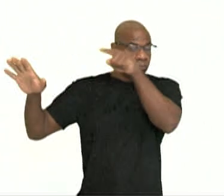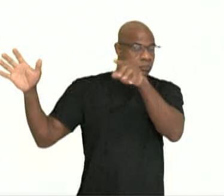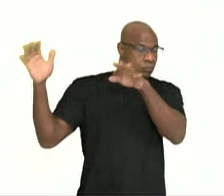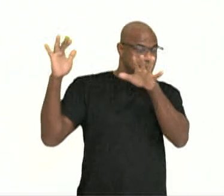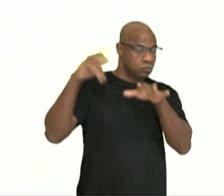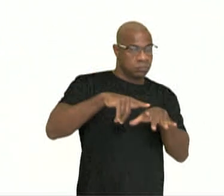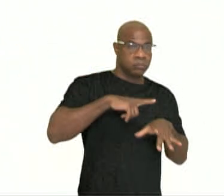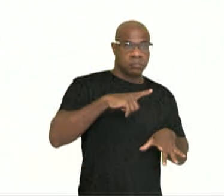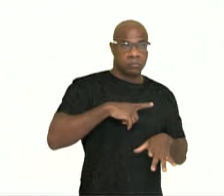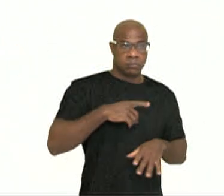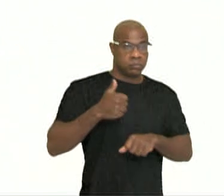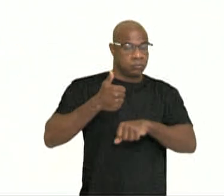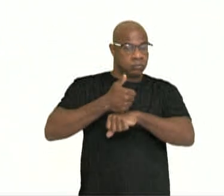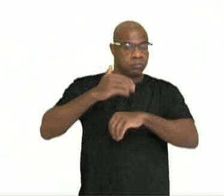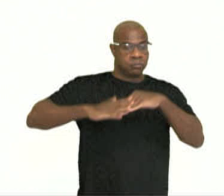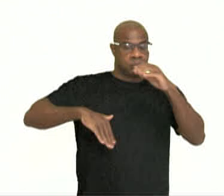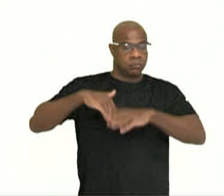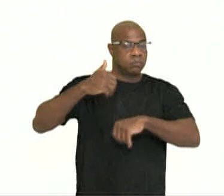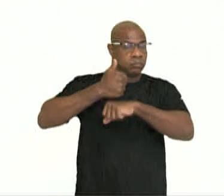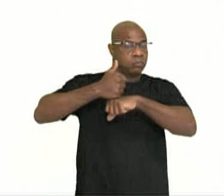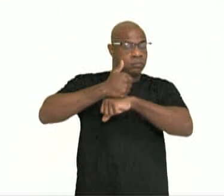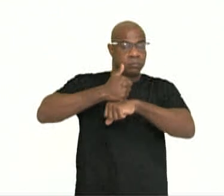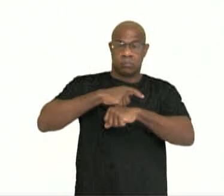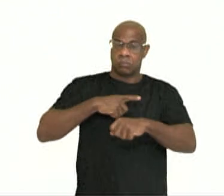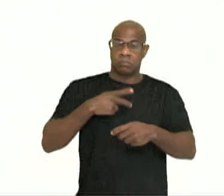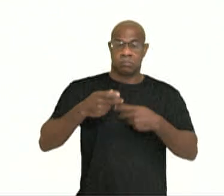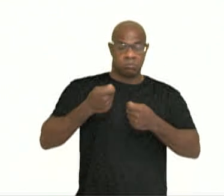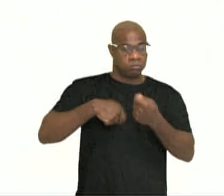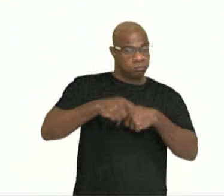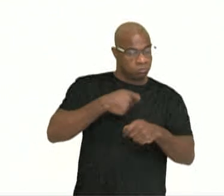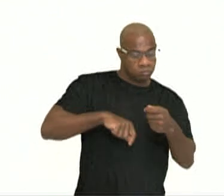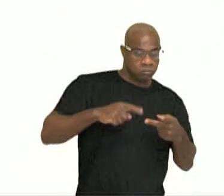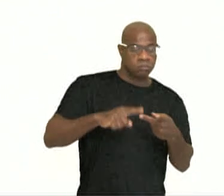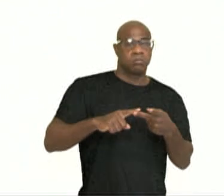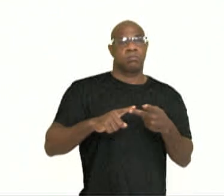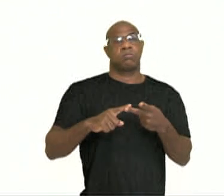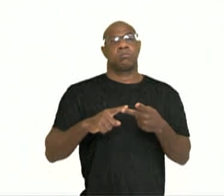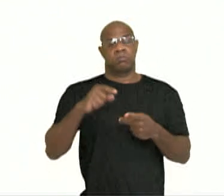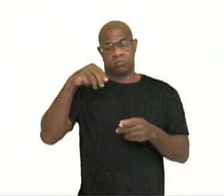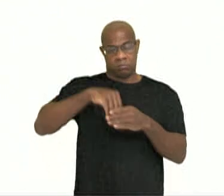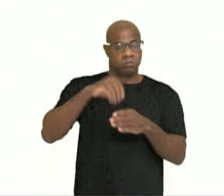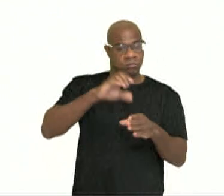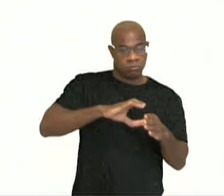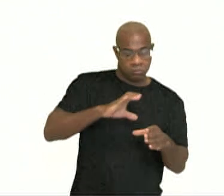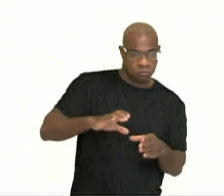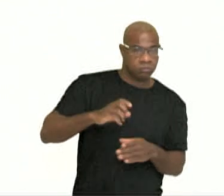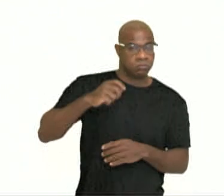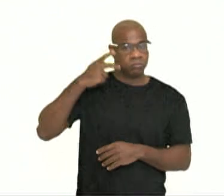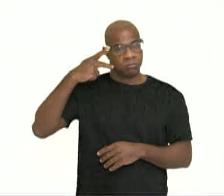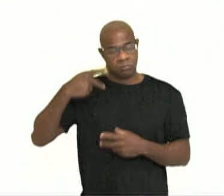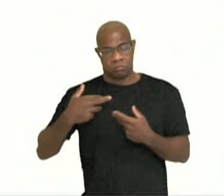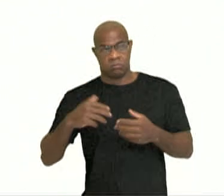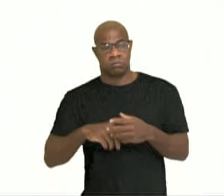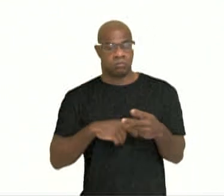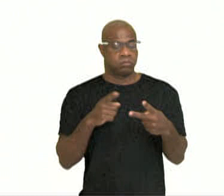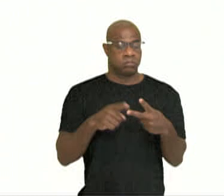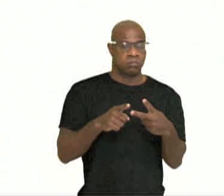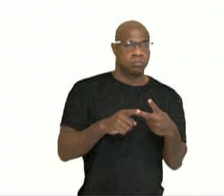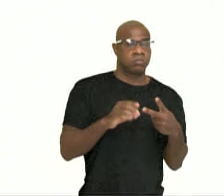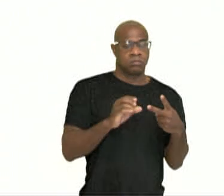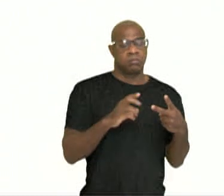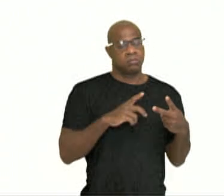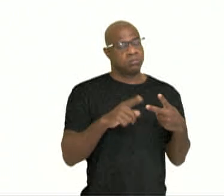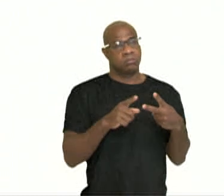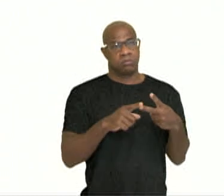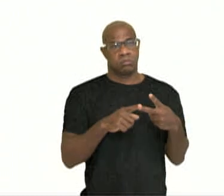cargos, né? Então eles vão ser os maiores cargos políticos, os maiores cargos dentro da igreja. Logo em seguida nós vamos ter os